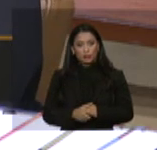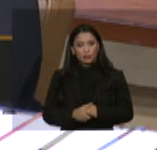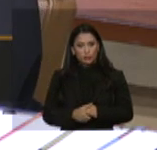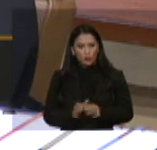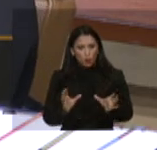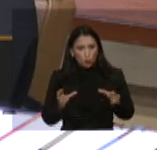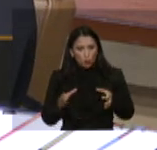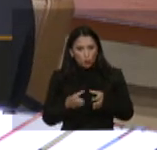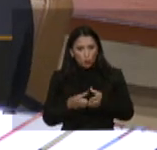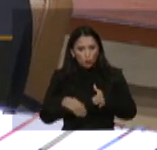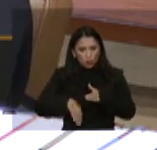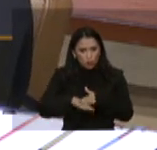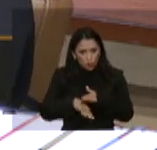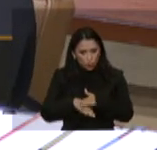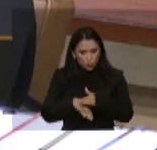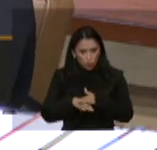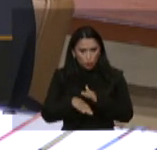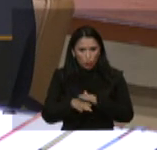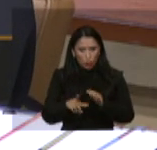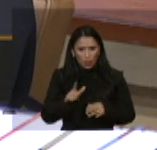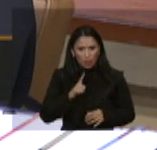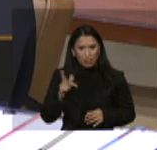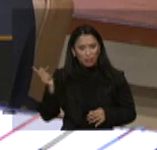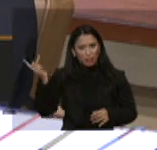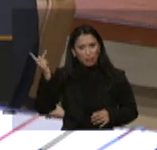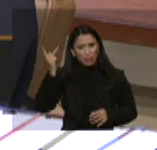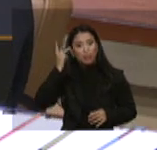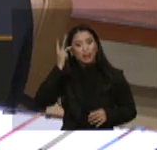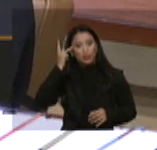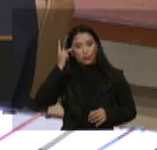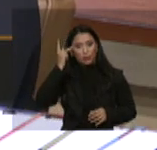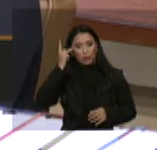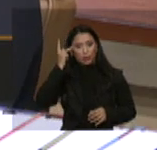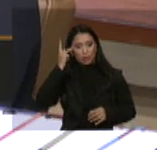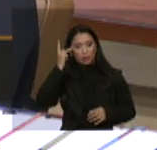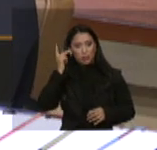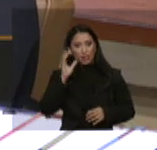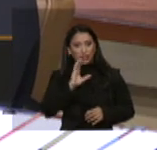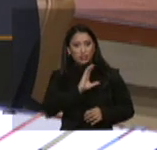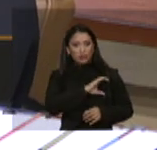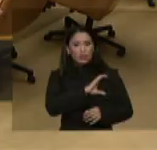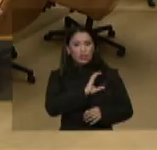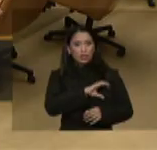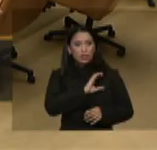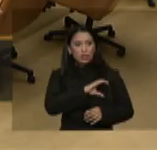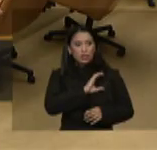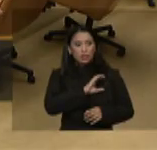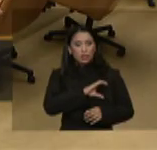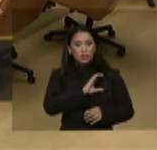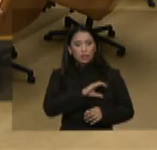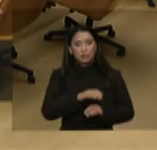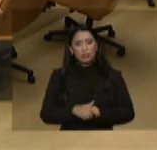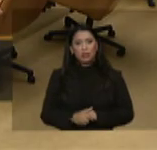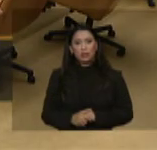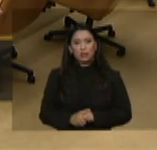e naquela oportunidade lamentavelmente no Corinthians o pior época do Corinthians 2005